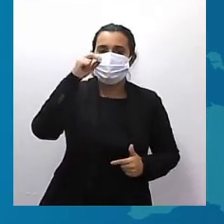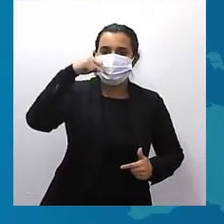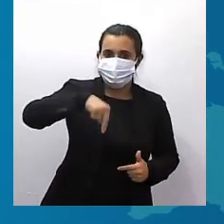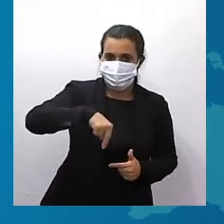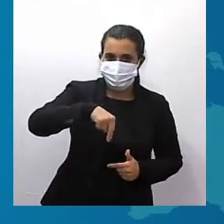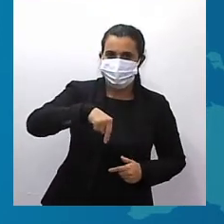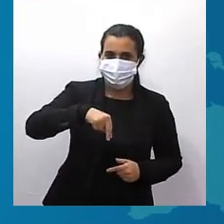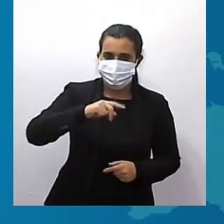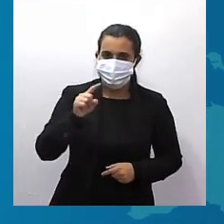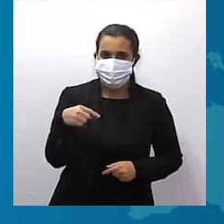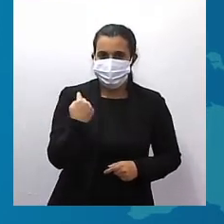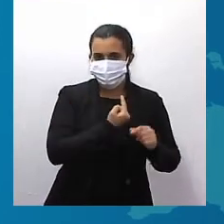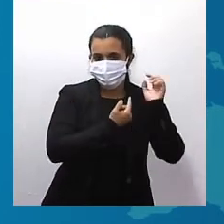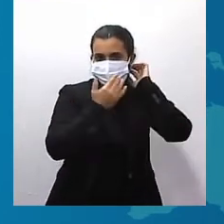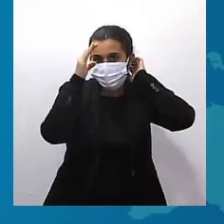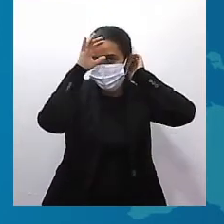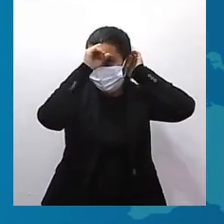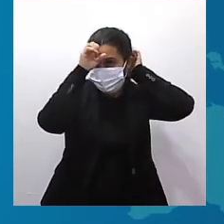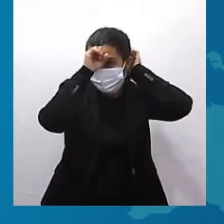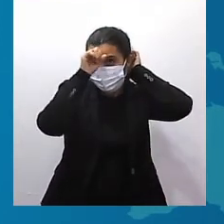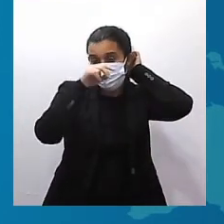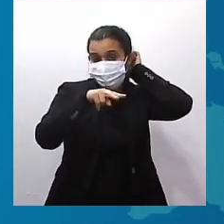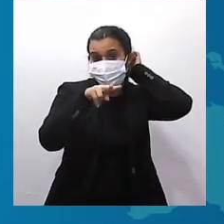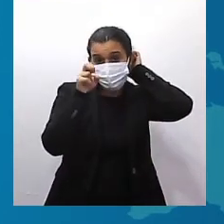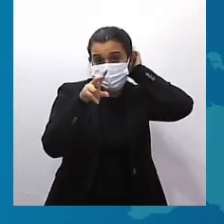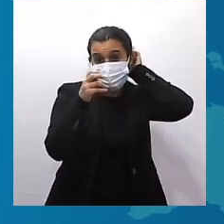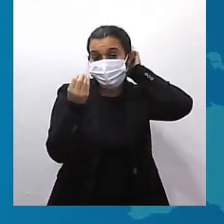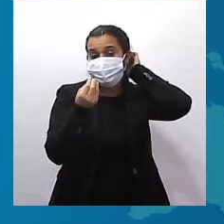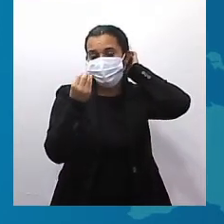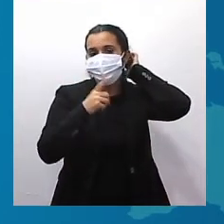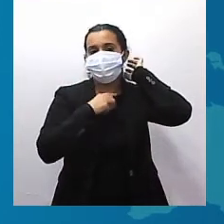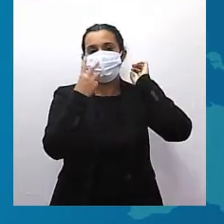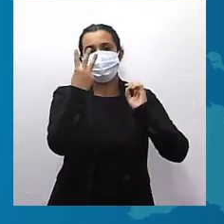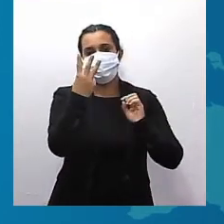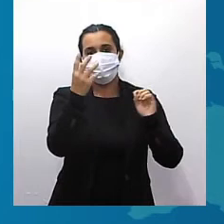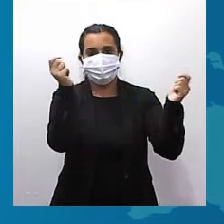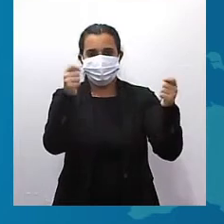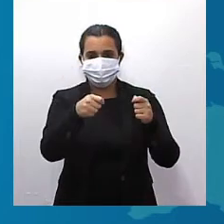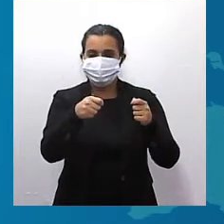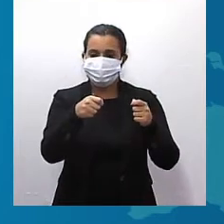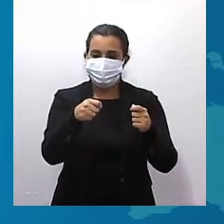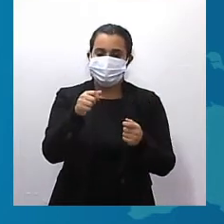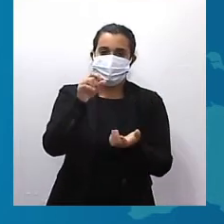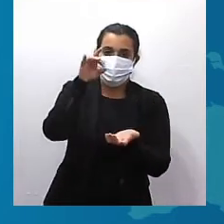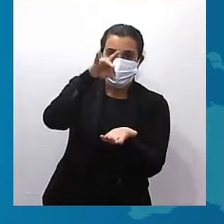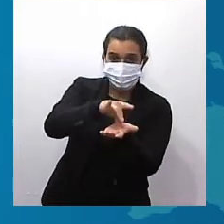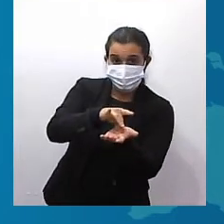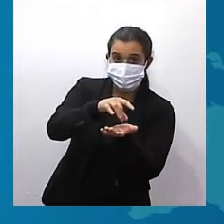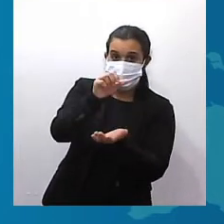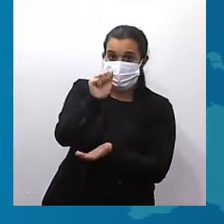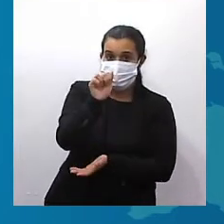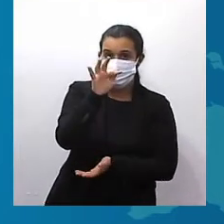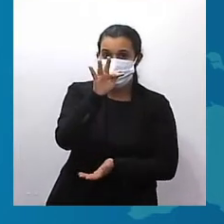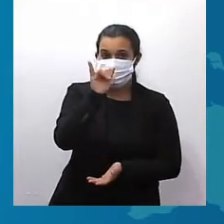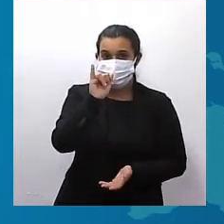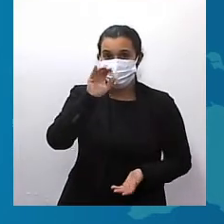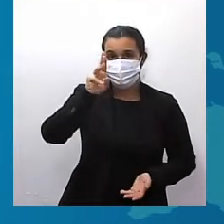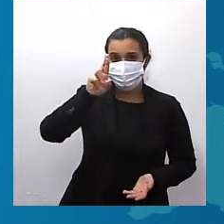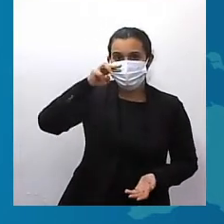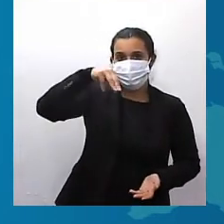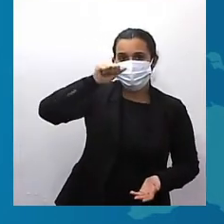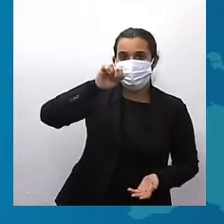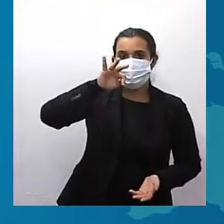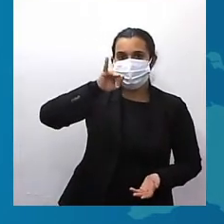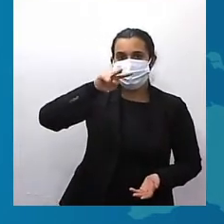gente aprende um tempo verbal, a gente aprende as três possibilidades. Affirmative, afirmativa, negative,